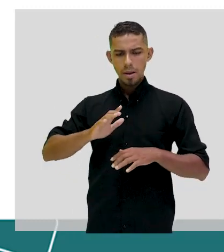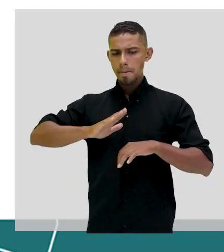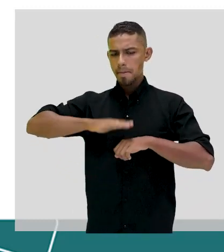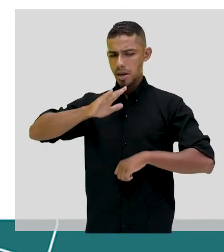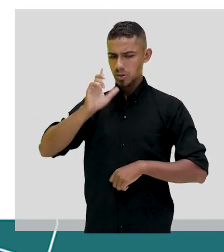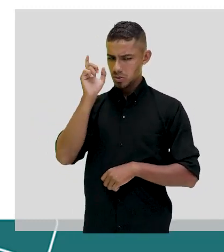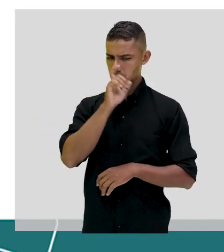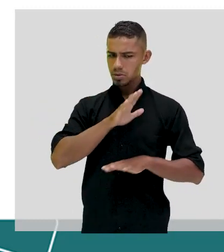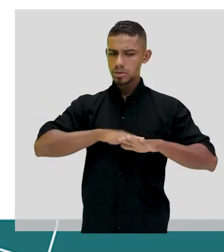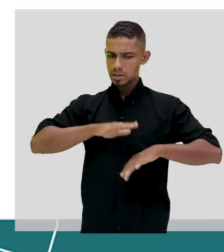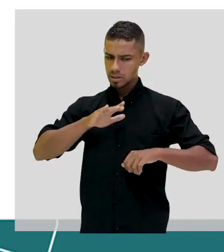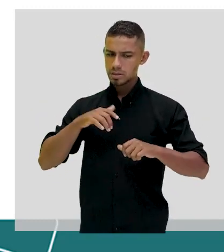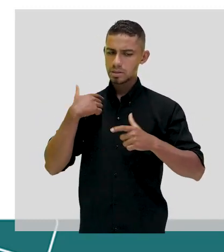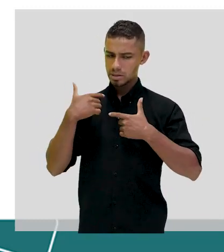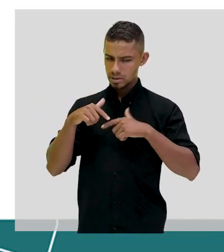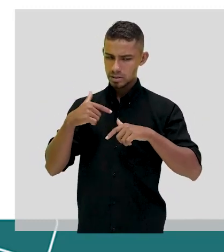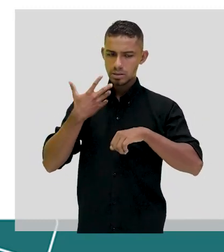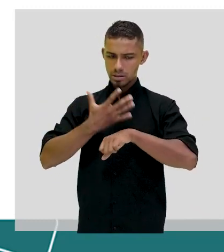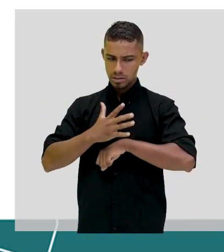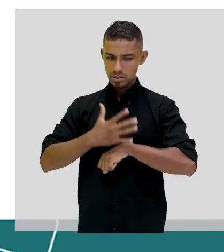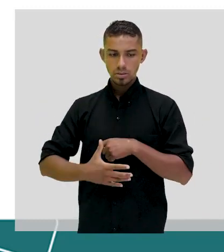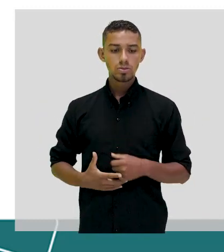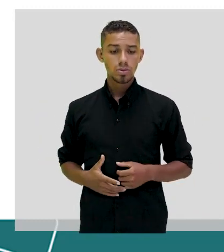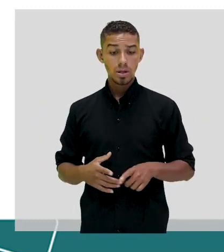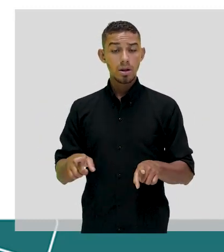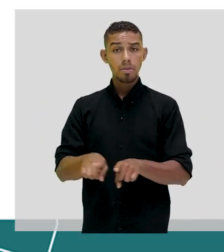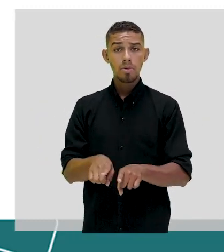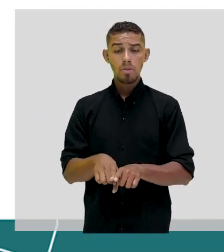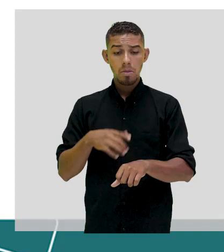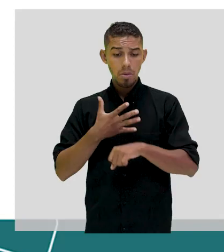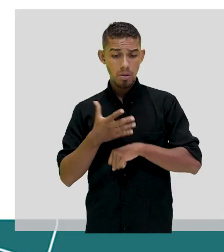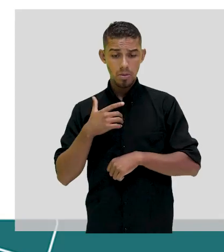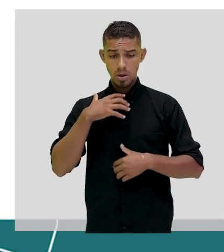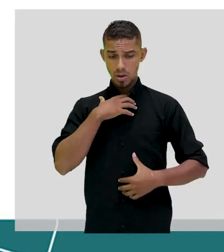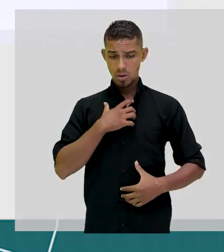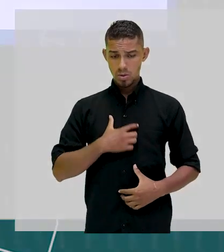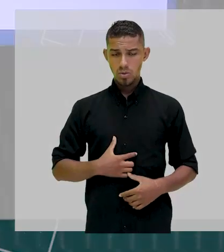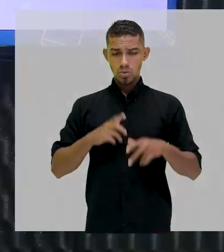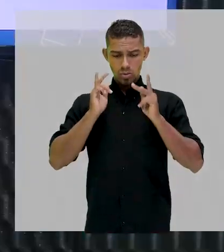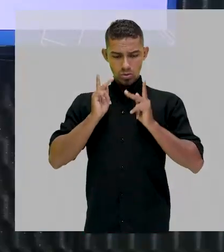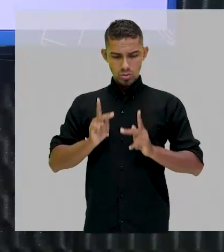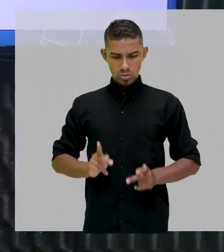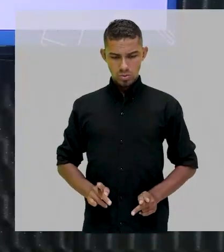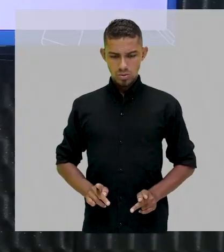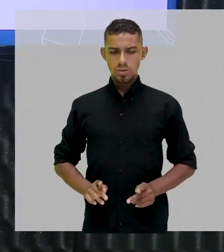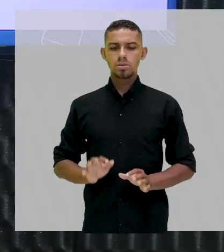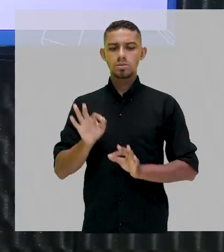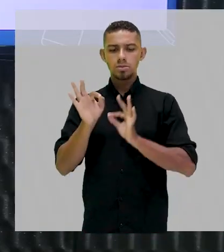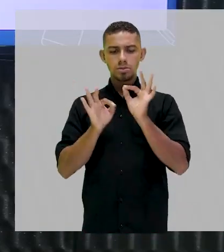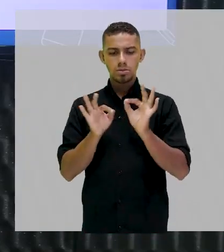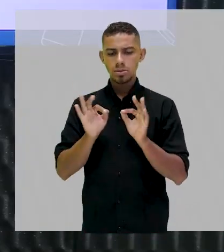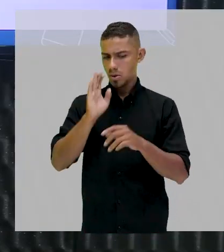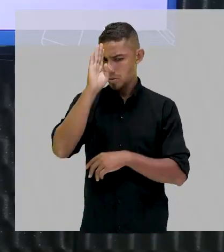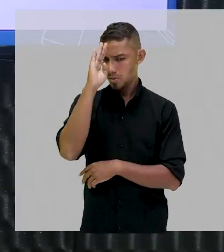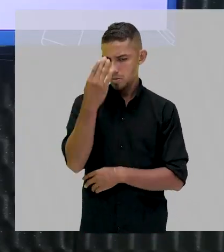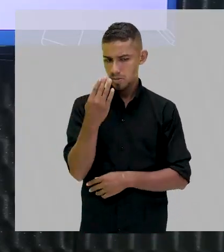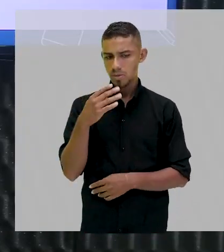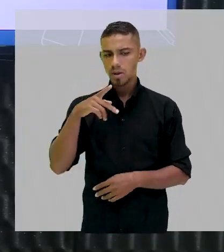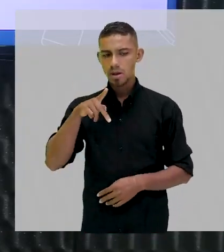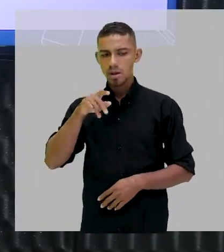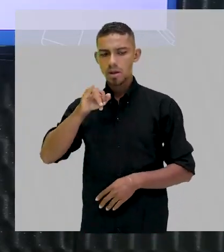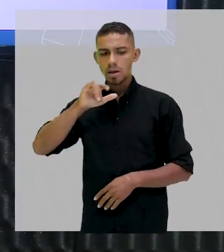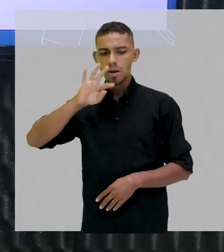mais trabalhada no Pilates. Corrige problemas posturais, fala muito da questão da centralização, né, que é até um princípio do